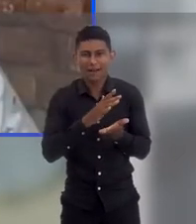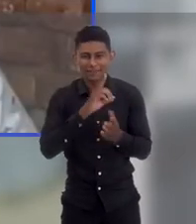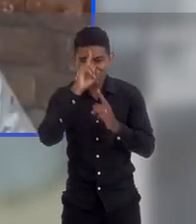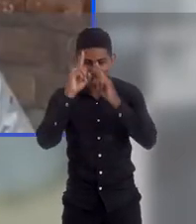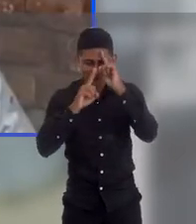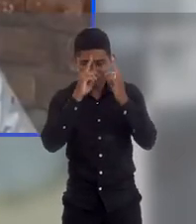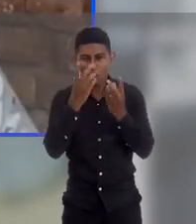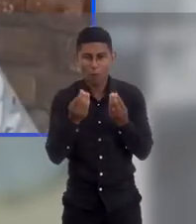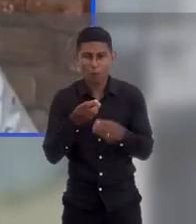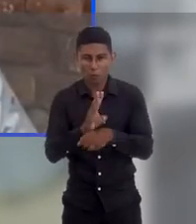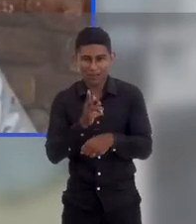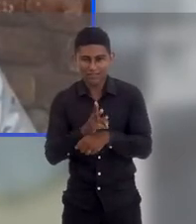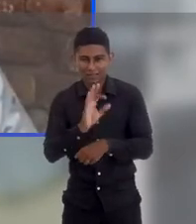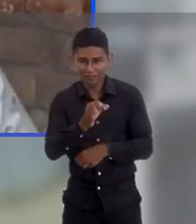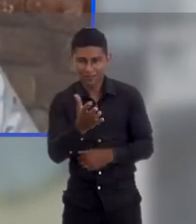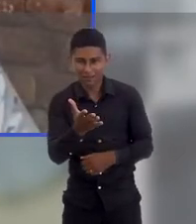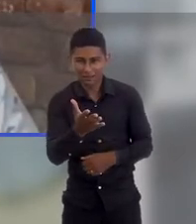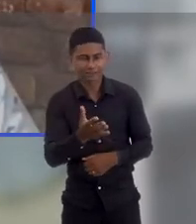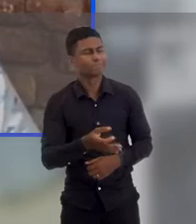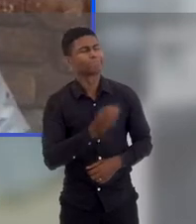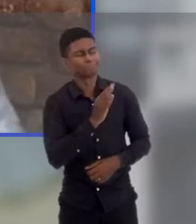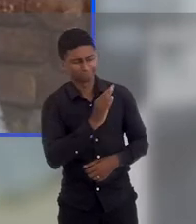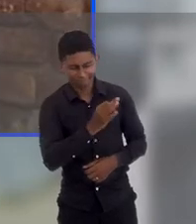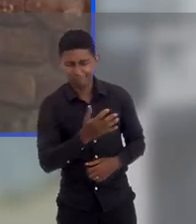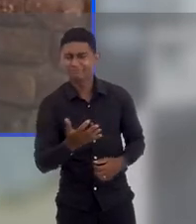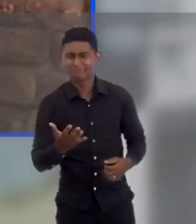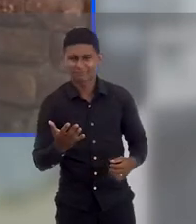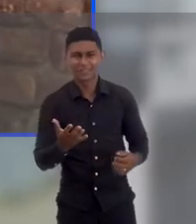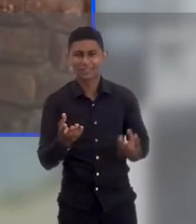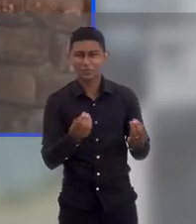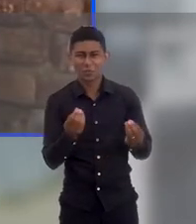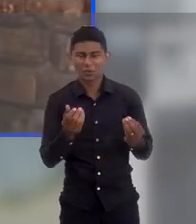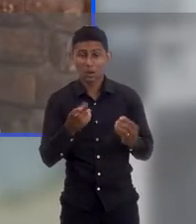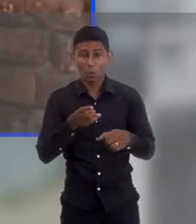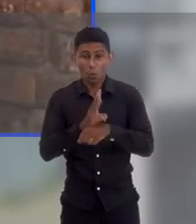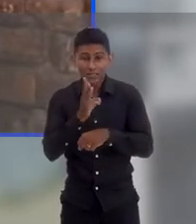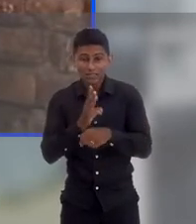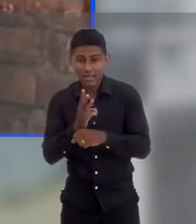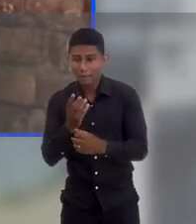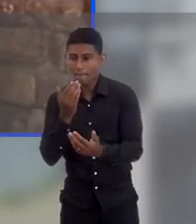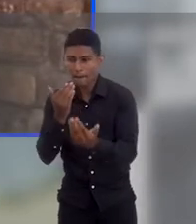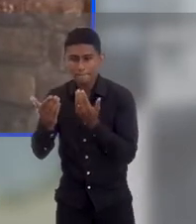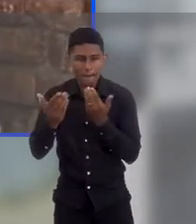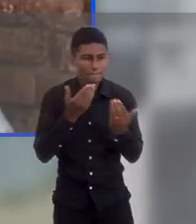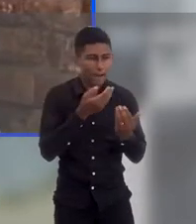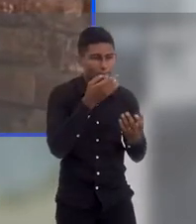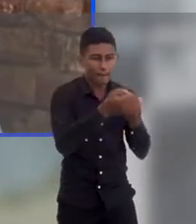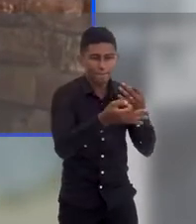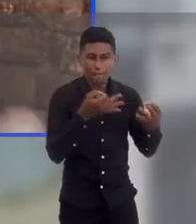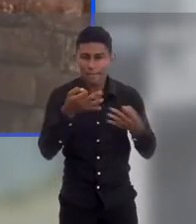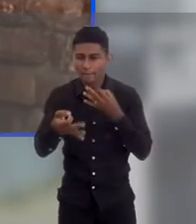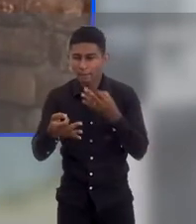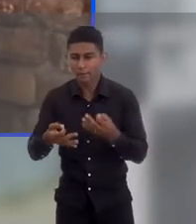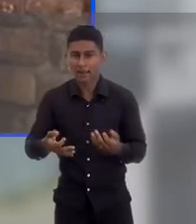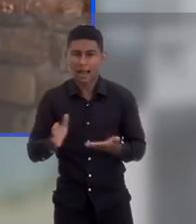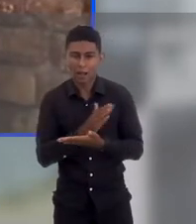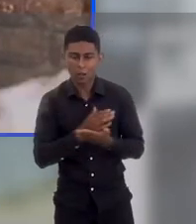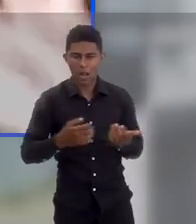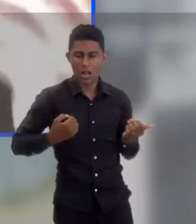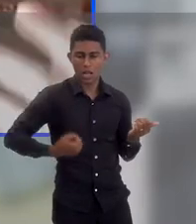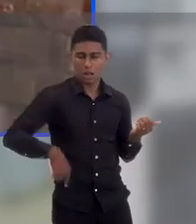sambas para São Paulo por WhatsApp, não foi? Foi, a galera trocando ideia, fazendo letra, né? Escrevendo, cantando.